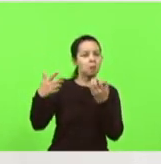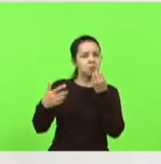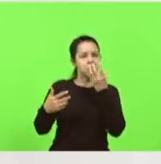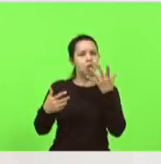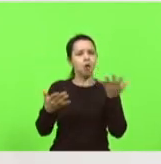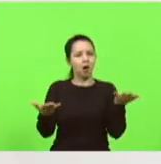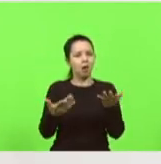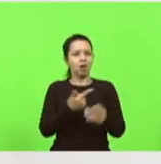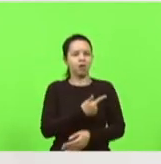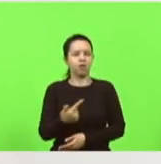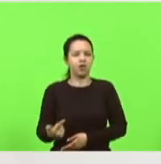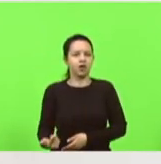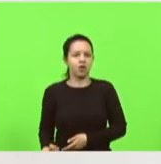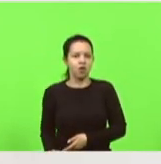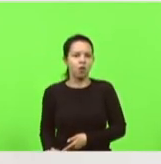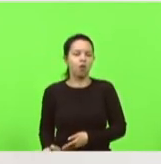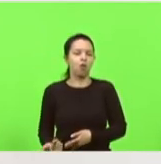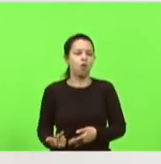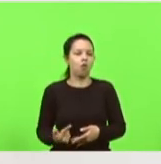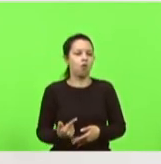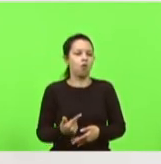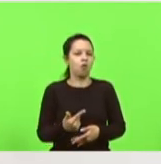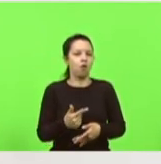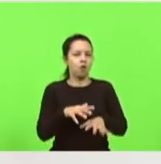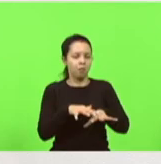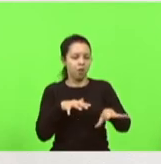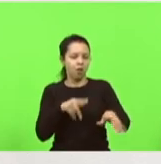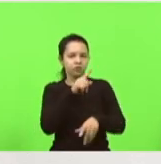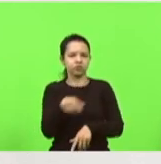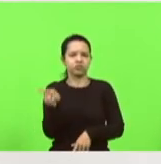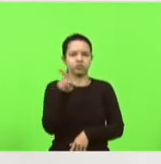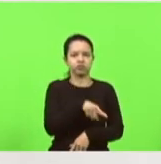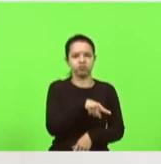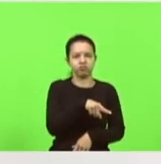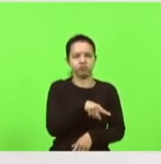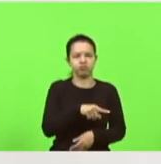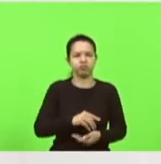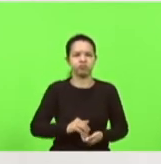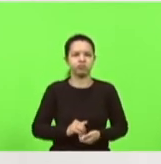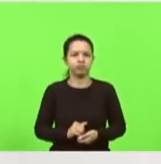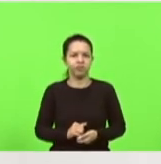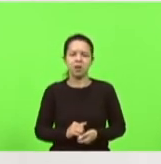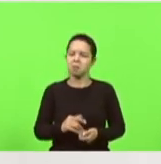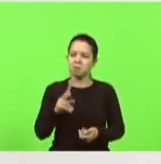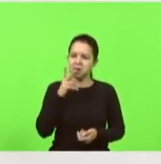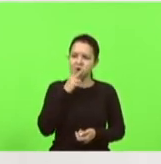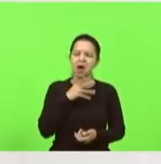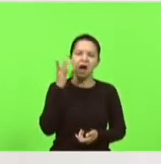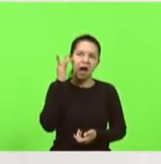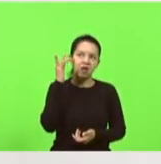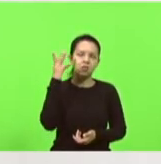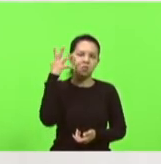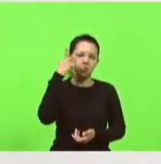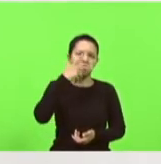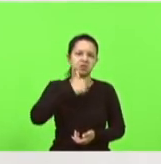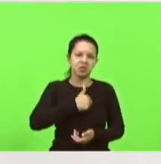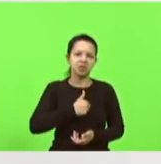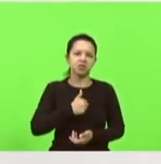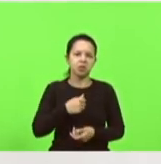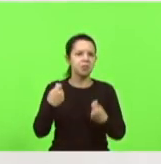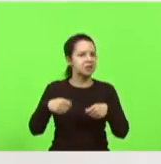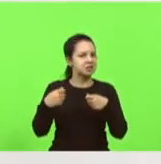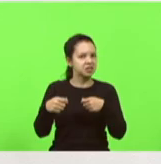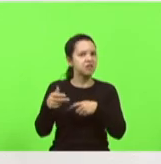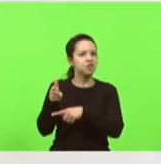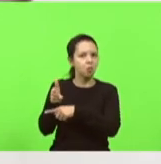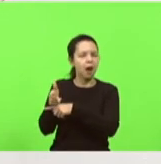gente não praticar mais o home office. Deve ter sido uma cena bonita, né? Deveriam ter filmado ontem